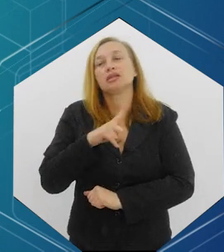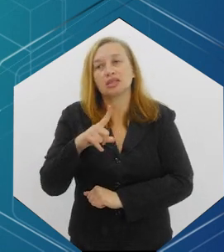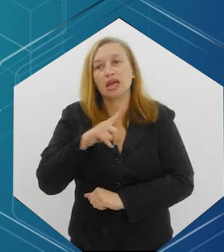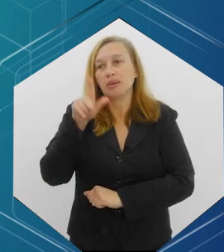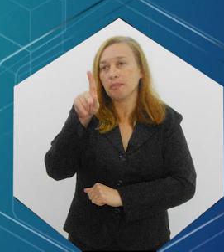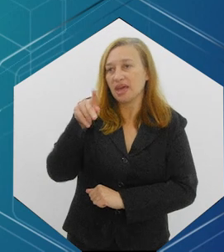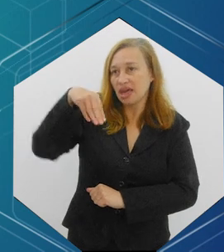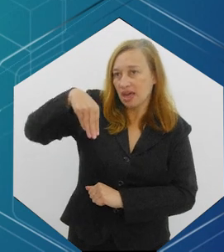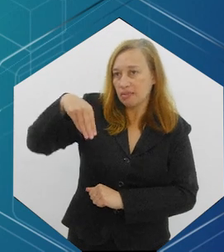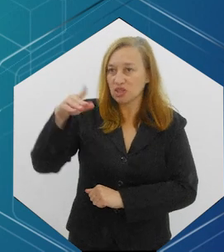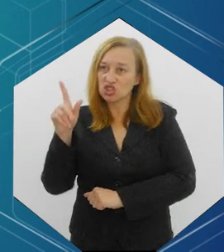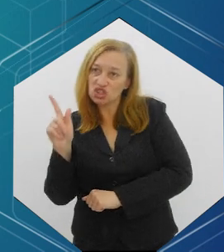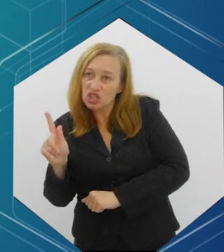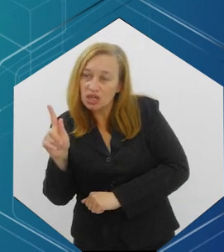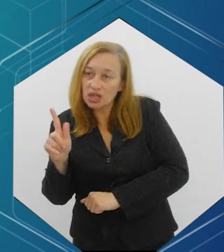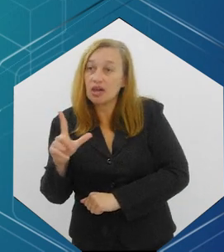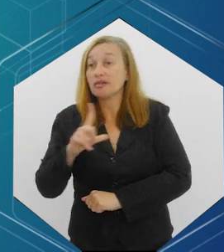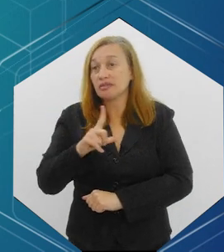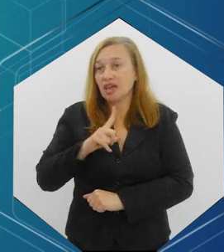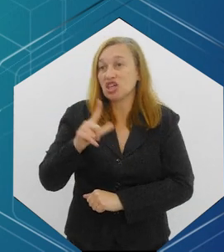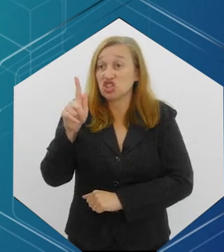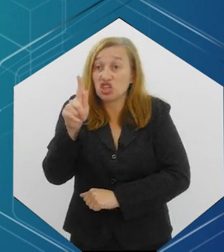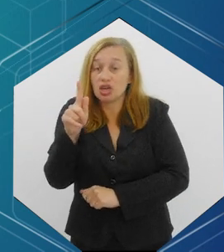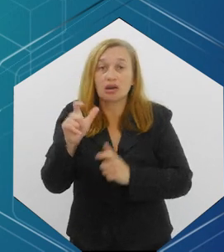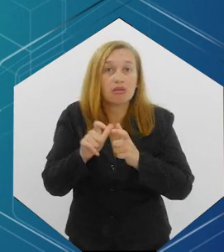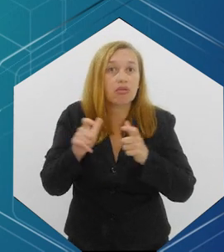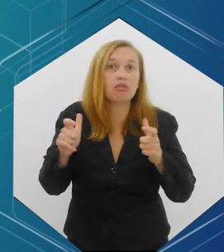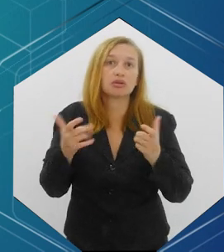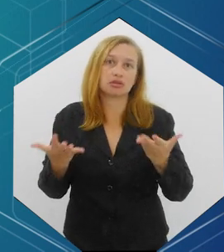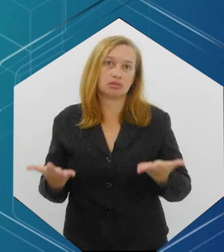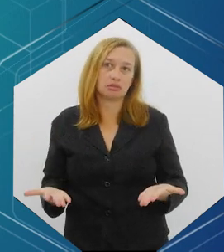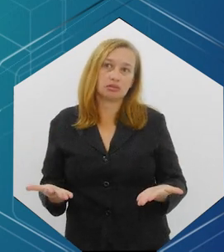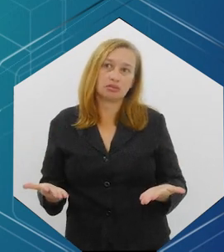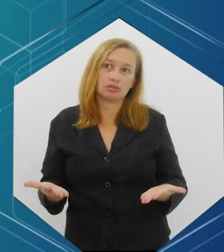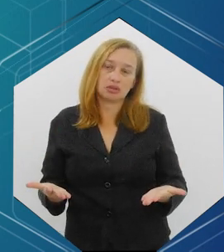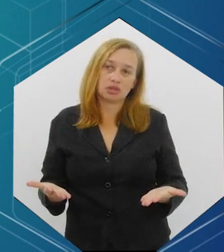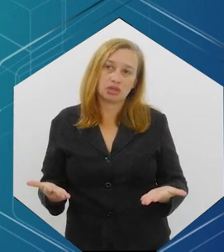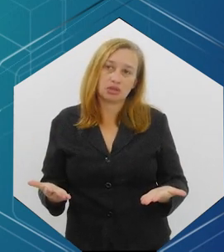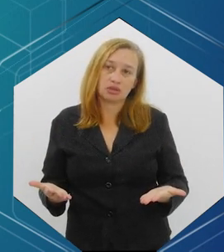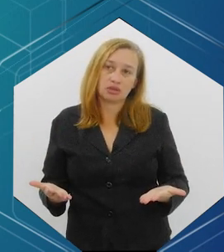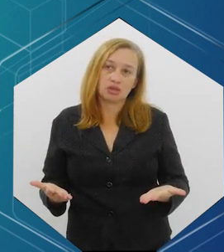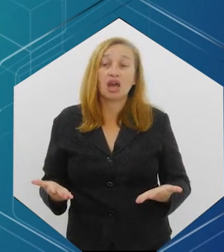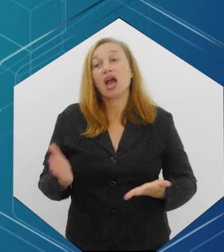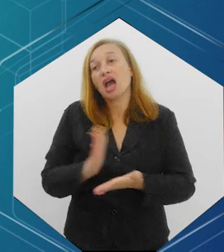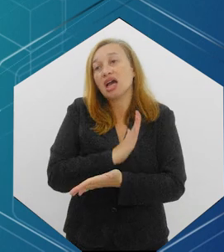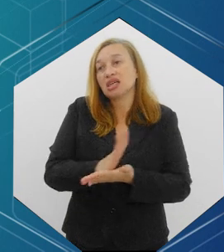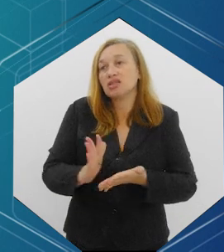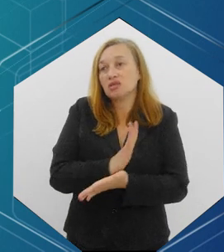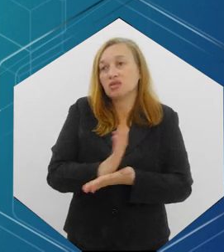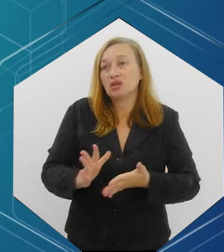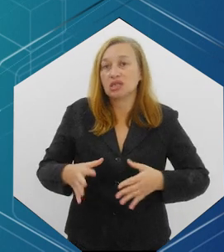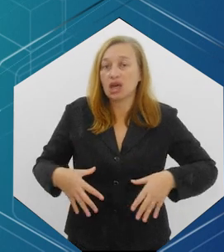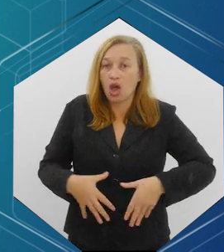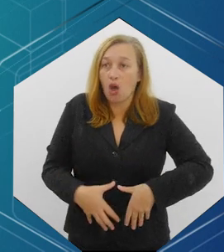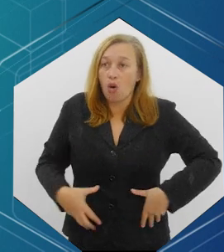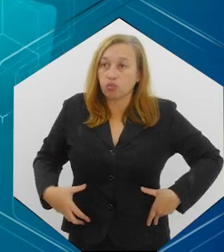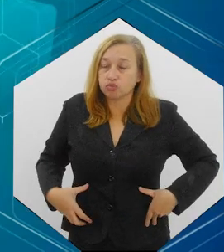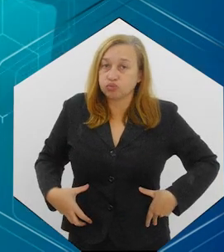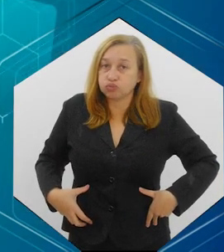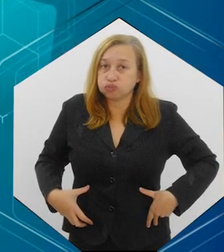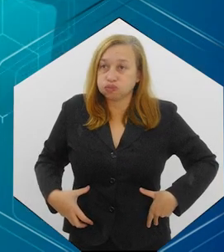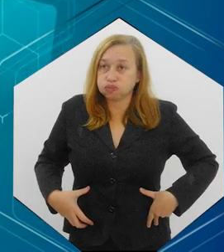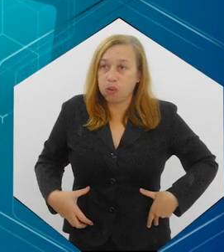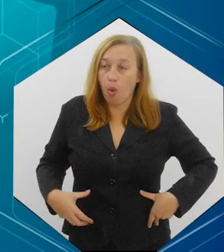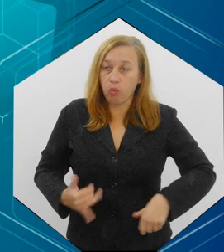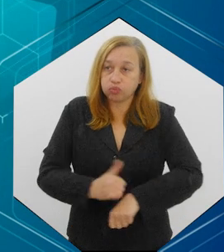dele. Você tem paciente PMG? Tem um paciente que é G enorme? Tem Com um paciente certeza. que às vezes